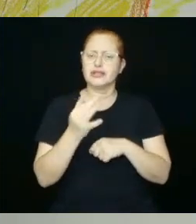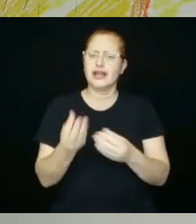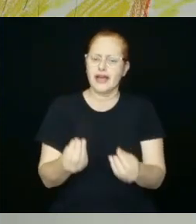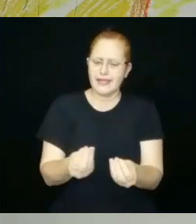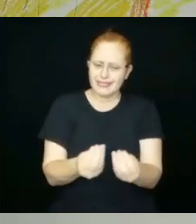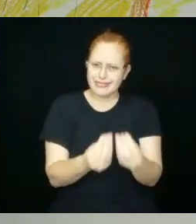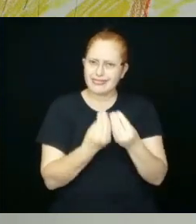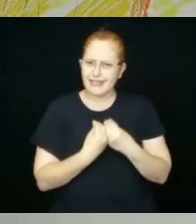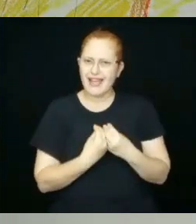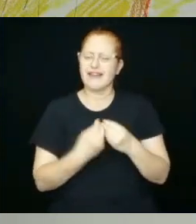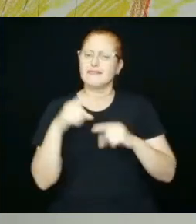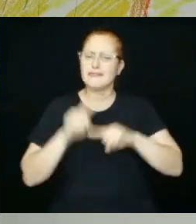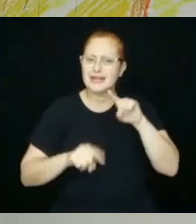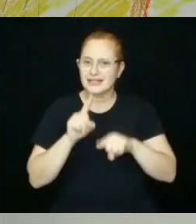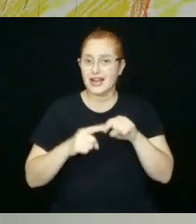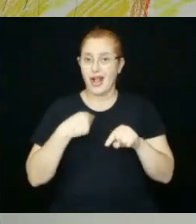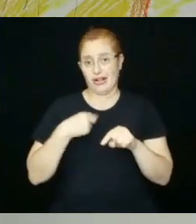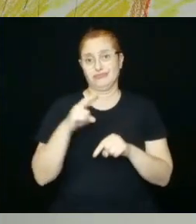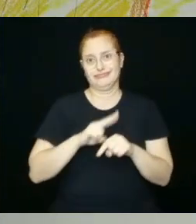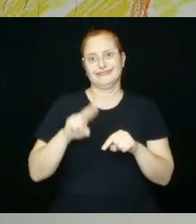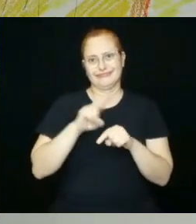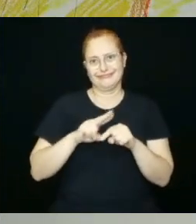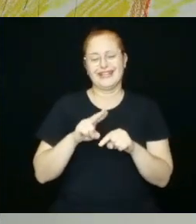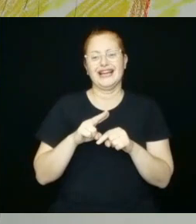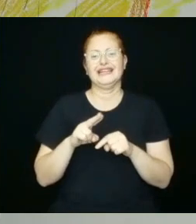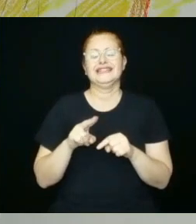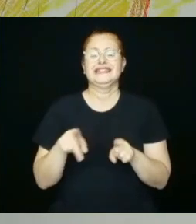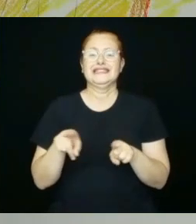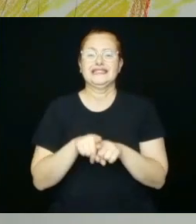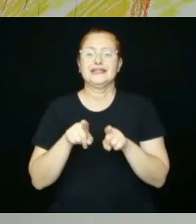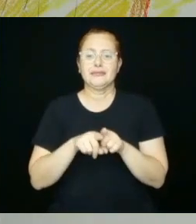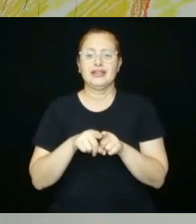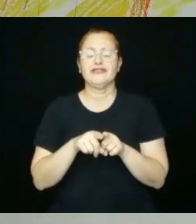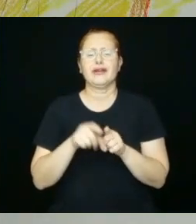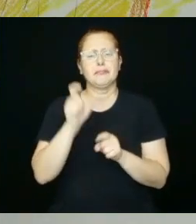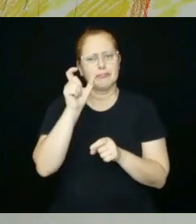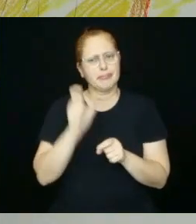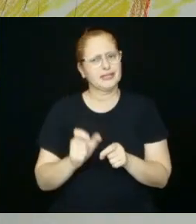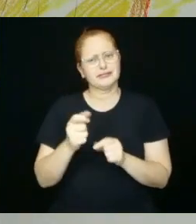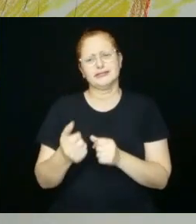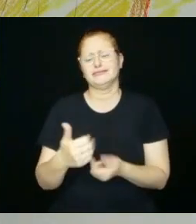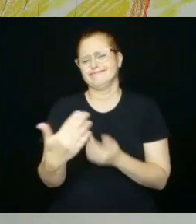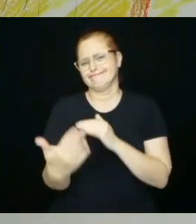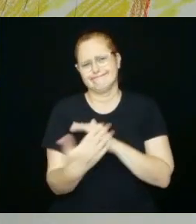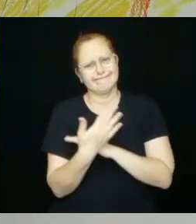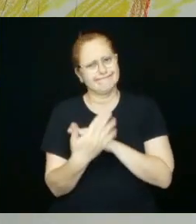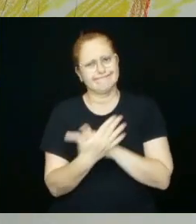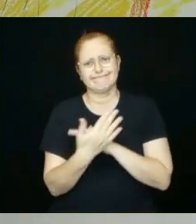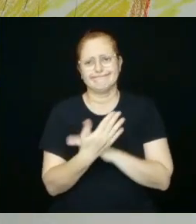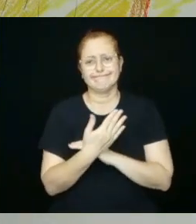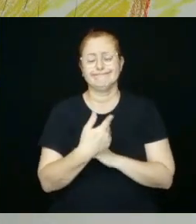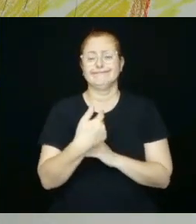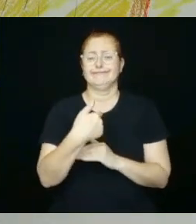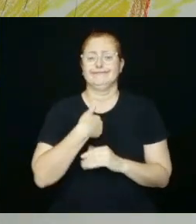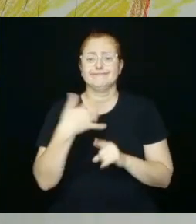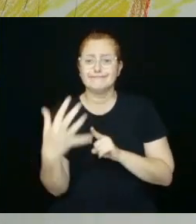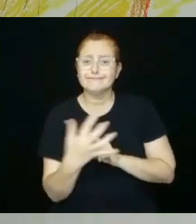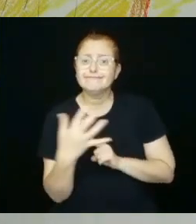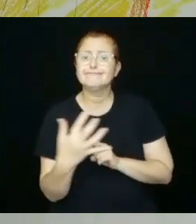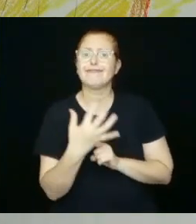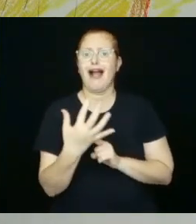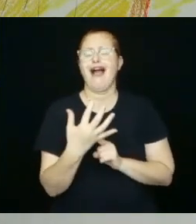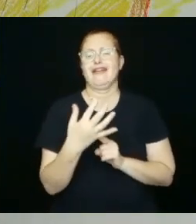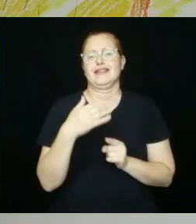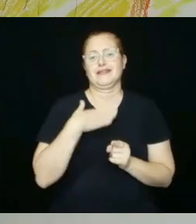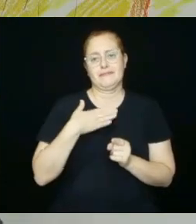dava materiais para usar, para explorar, então foi outro cara que ajudou bastante, assim, a botar a gasolina, assim,